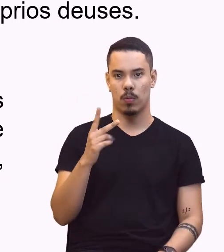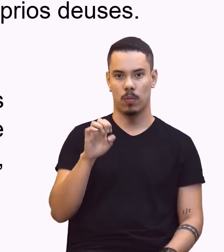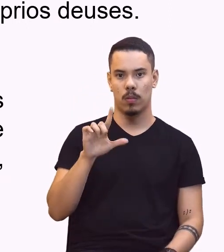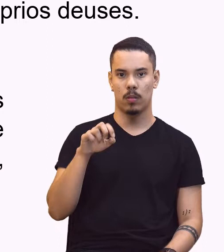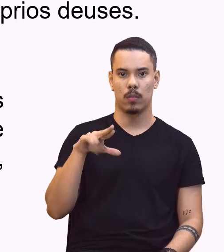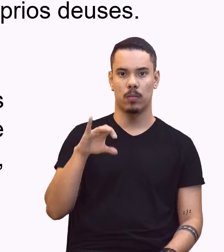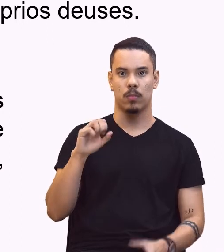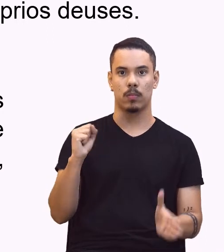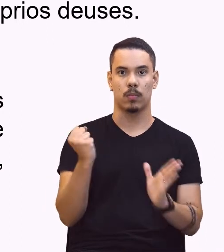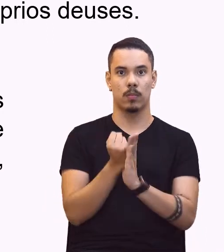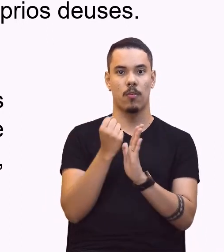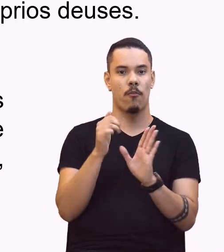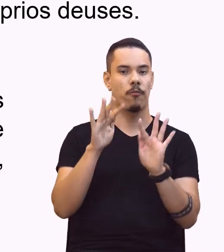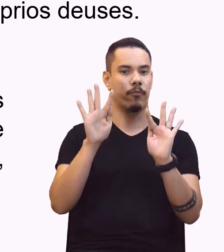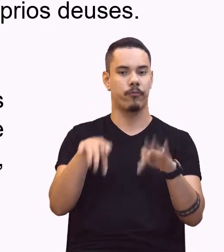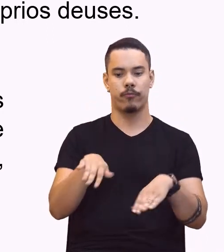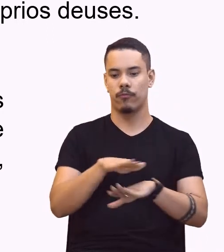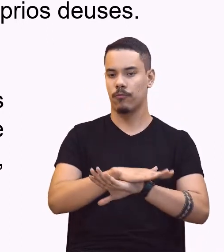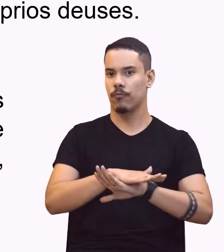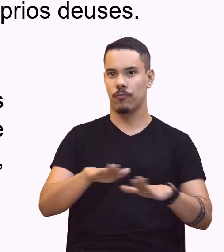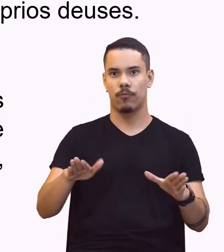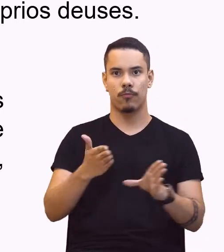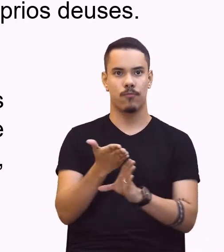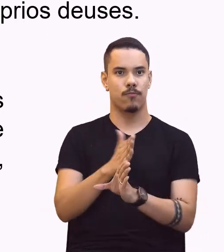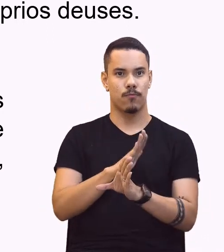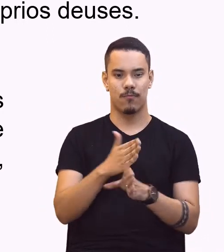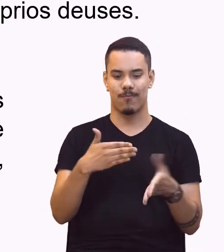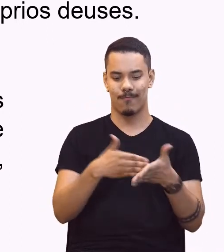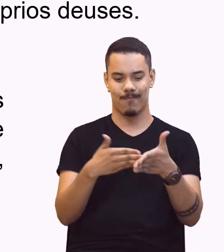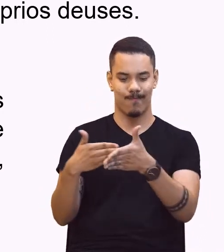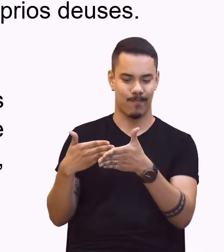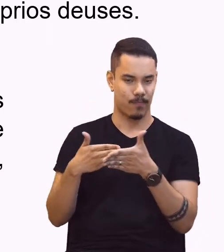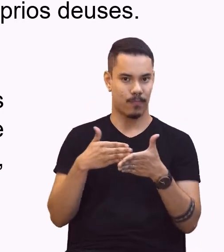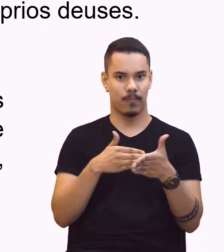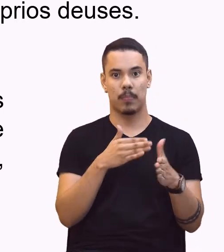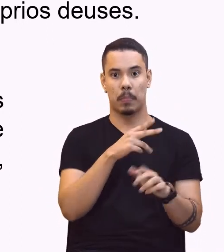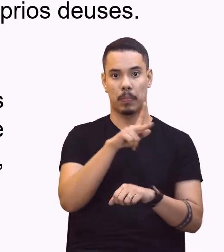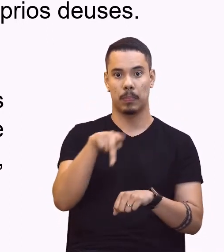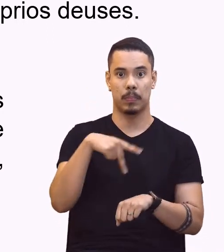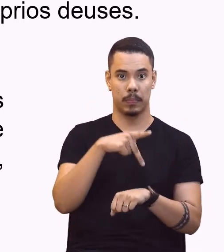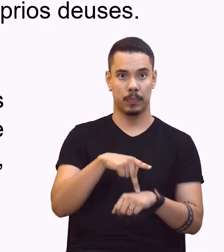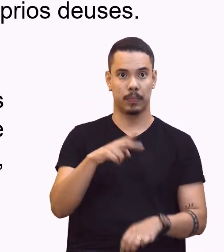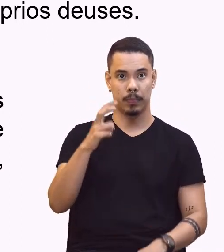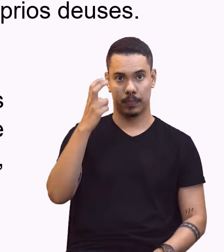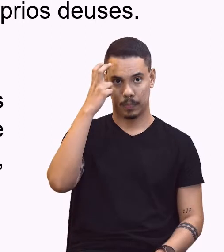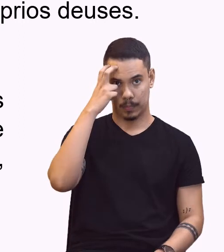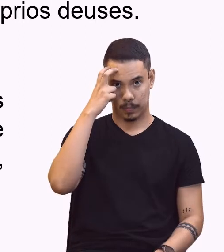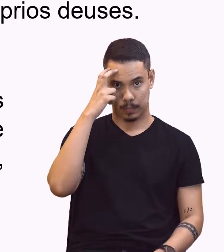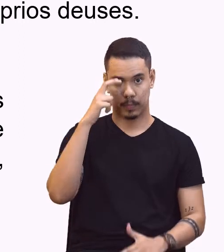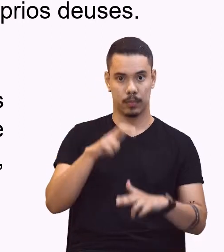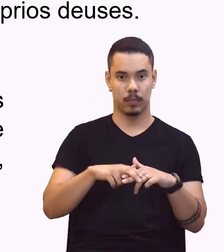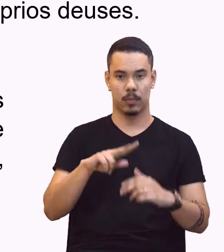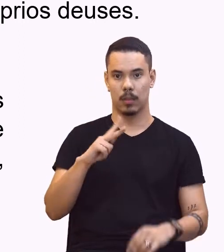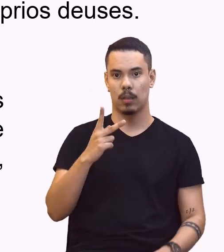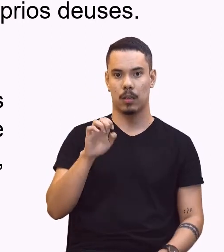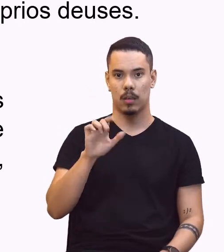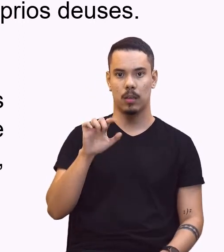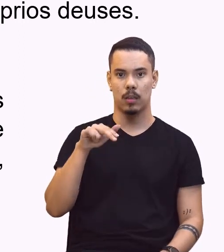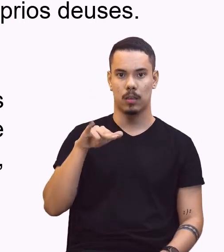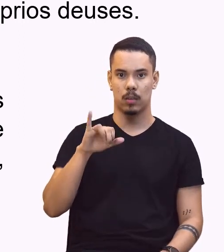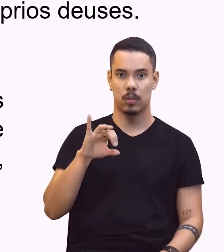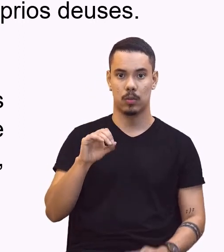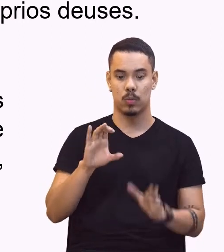das fronteiras entre diversos países e culturas. Então, com o helenismo, esse conceito